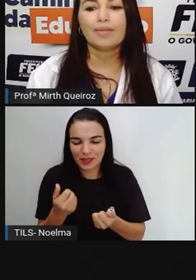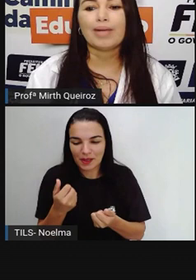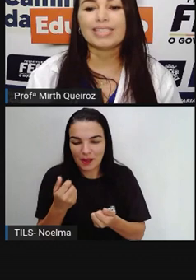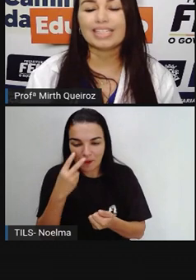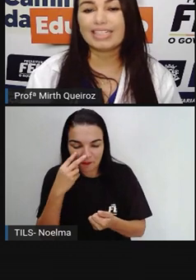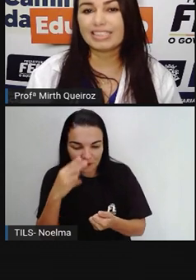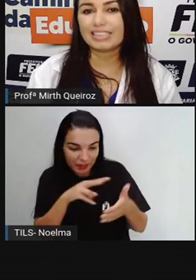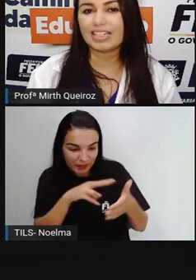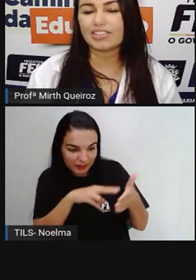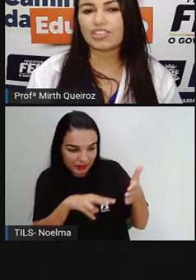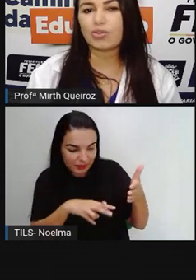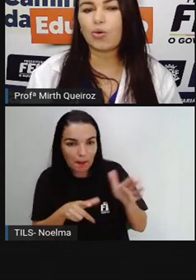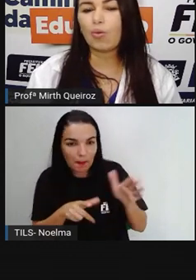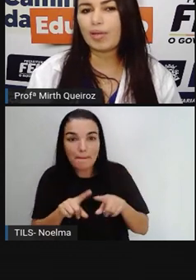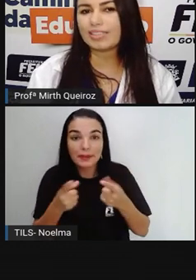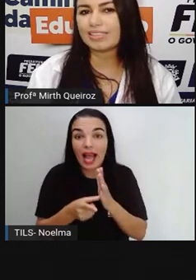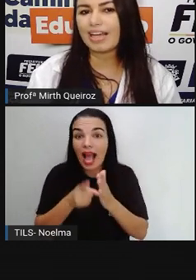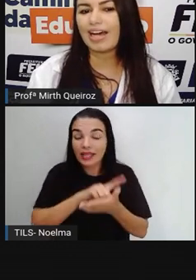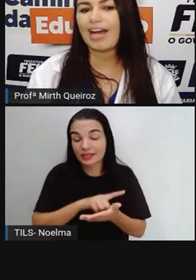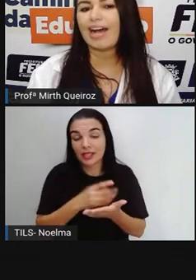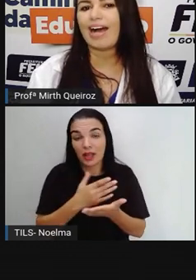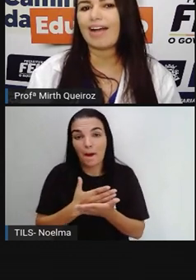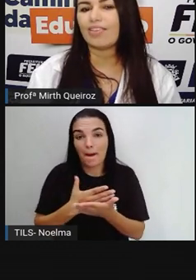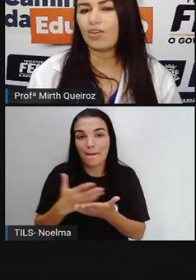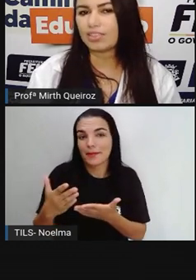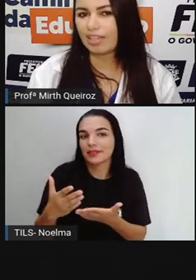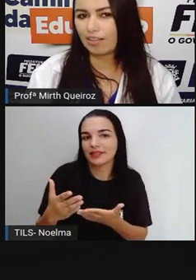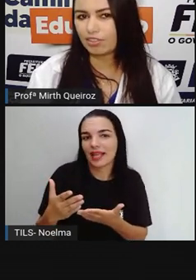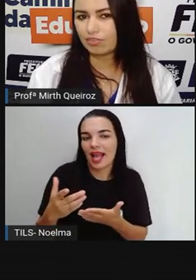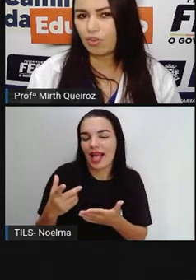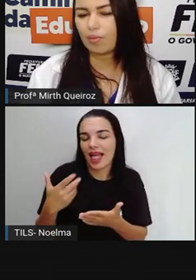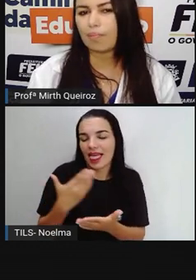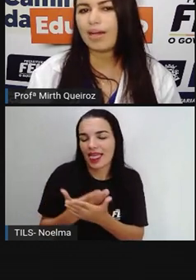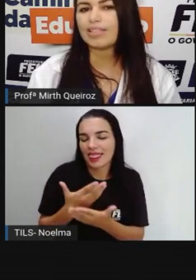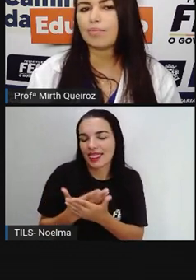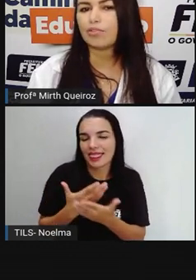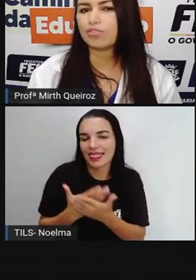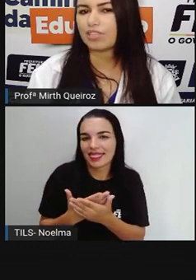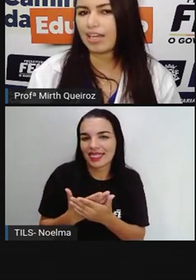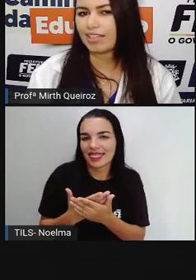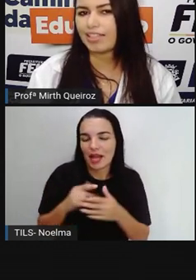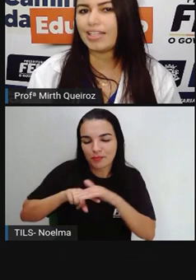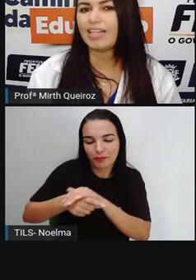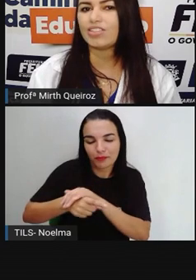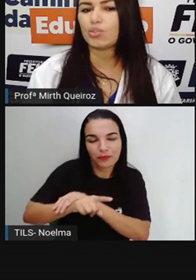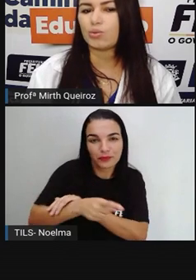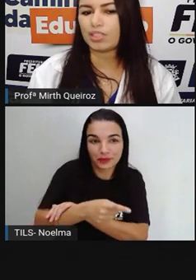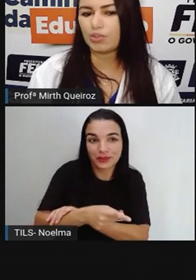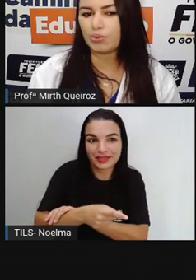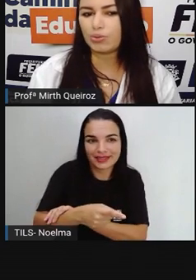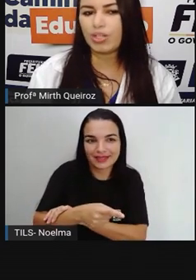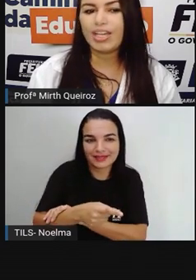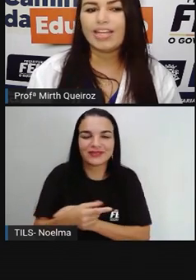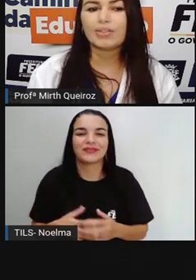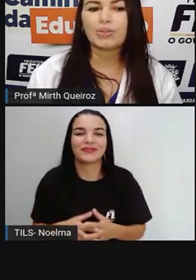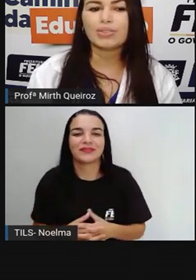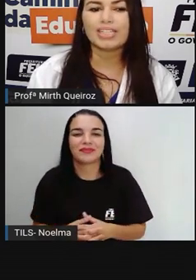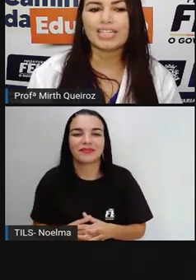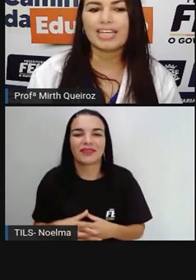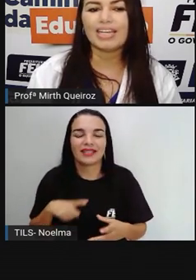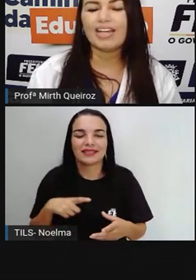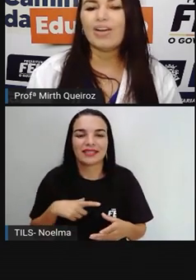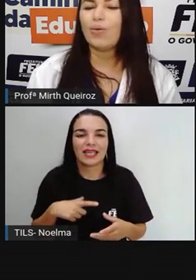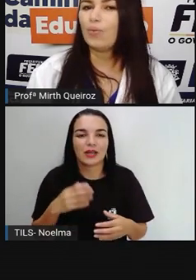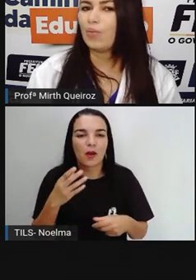leitura. Mas antes da gente começar a nossa aula de forma mais aprofundada neste conteúdo, eu